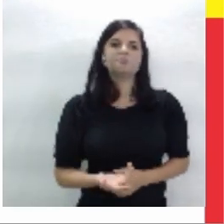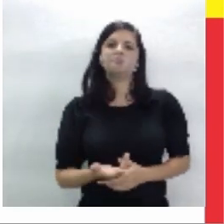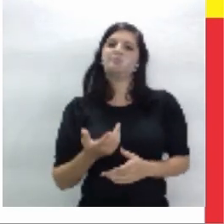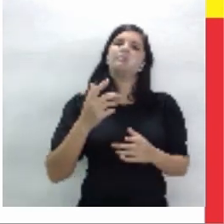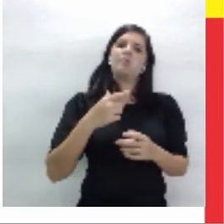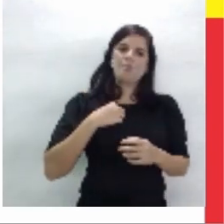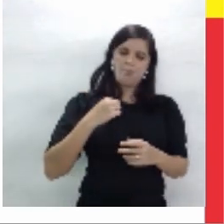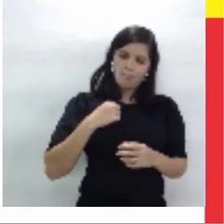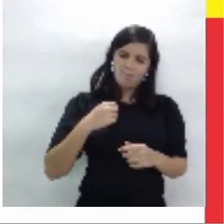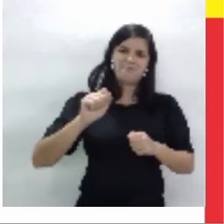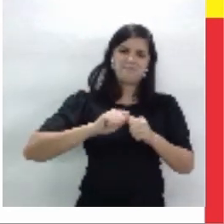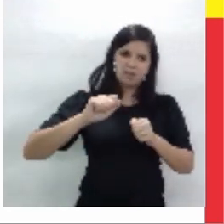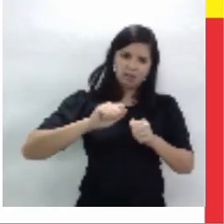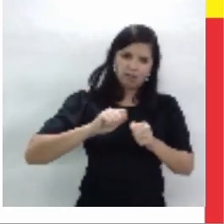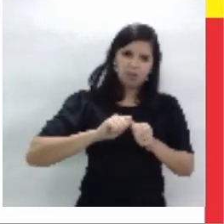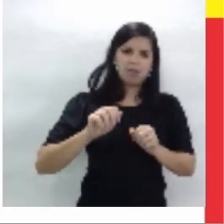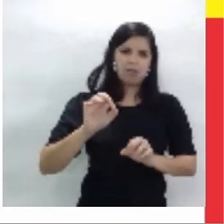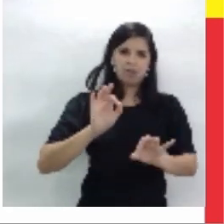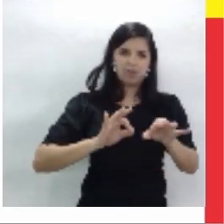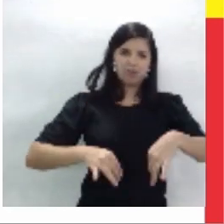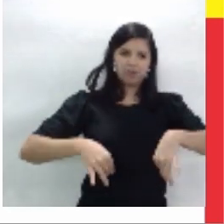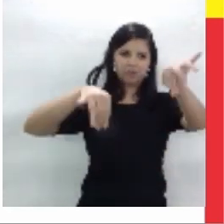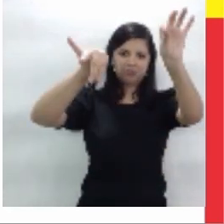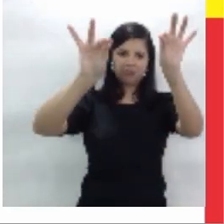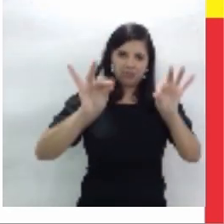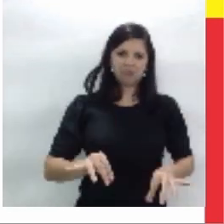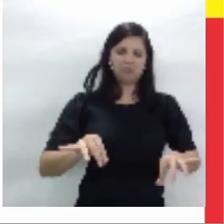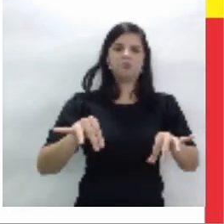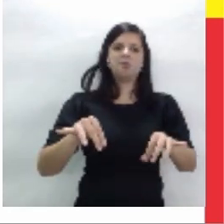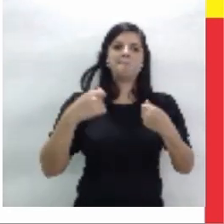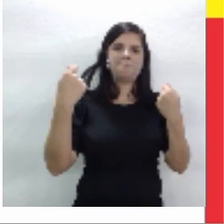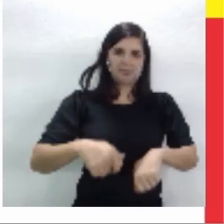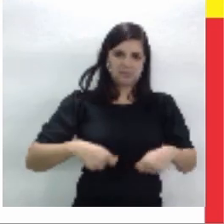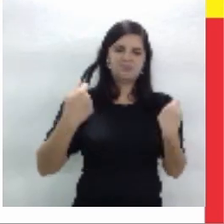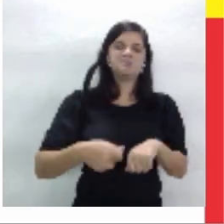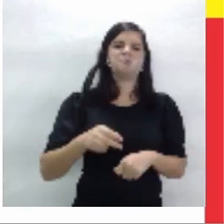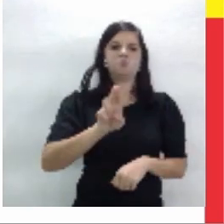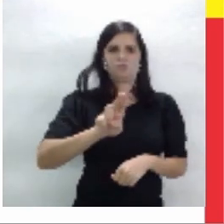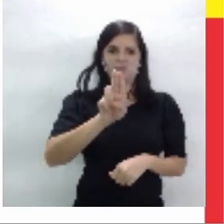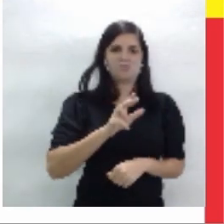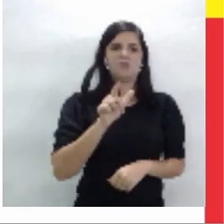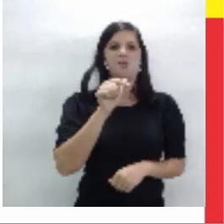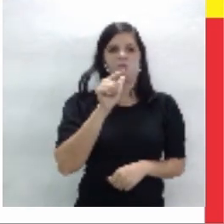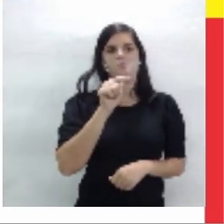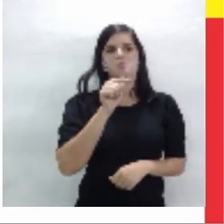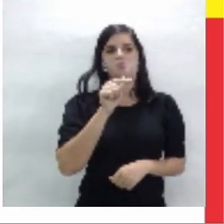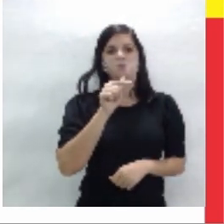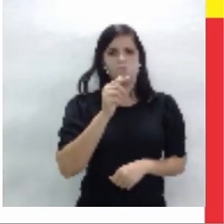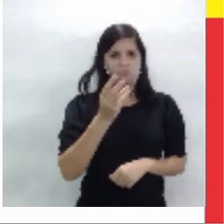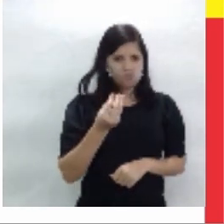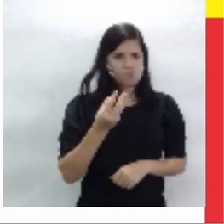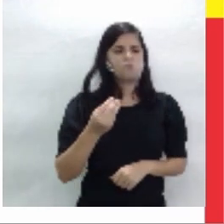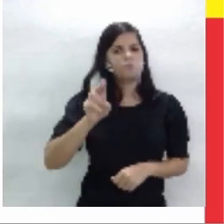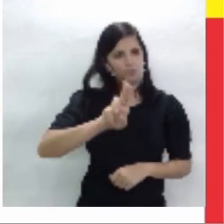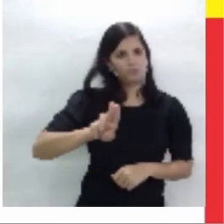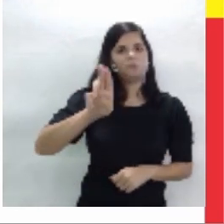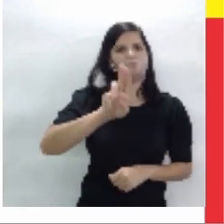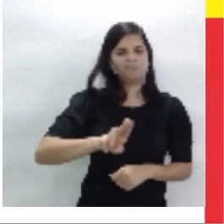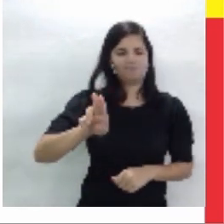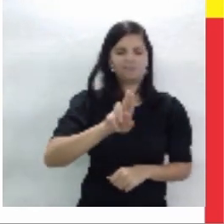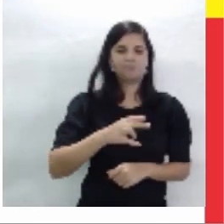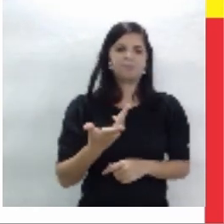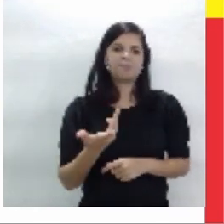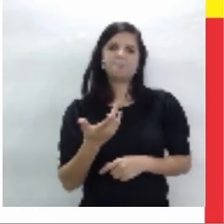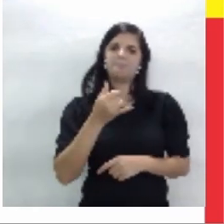fazer roupa também é necessário, também é preciso usar uma quantidade significativa de água, tá? Por